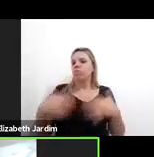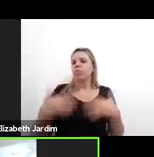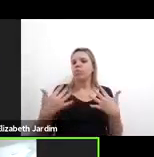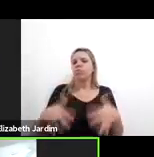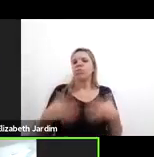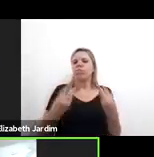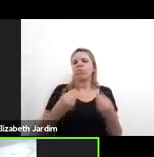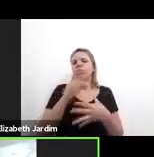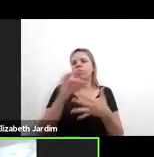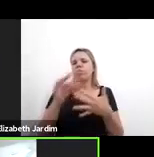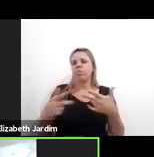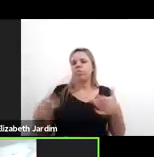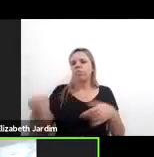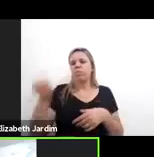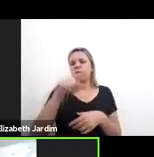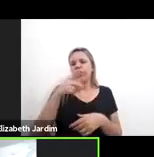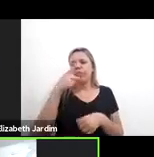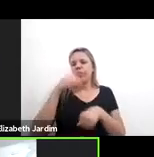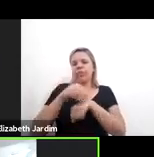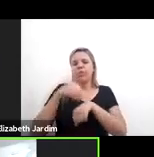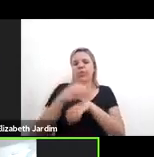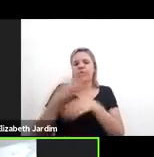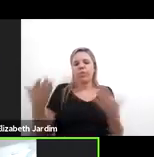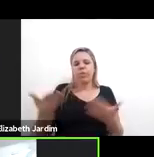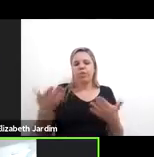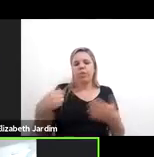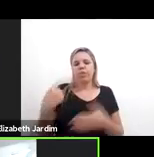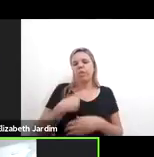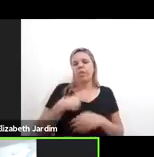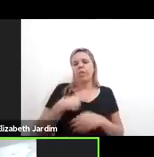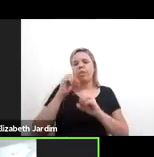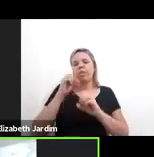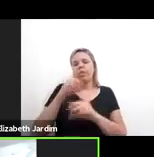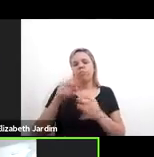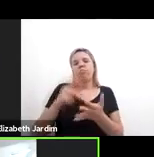que vocês estão passando agora, que vocês passaram para a gente,